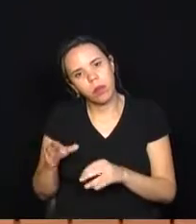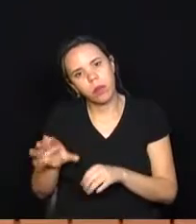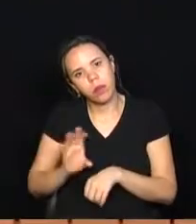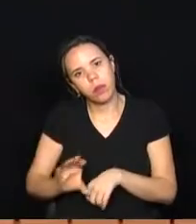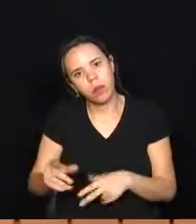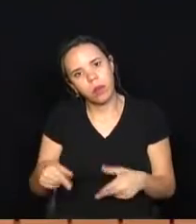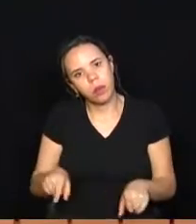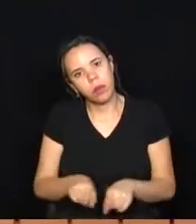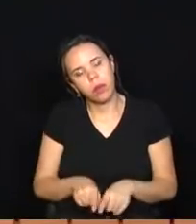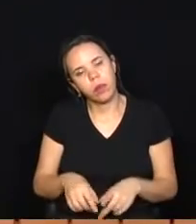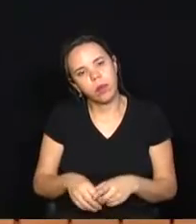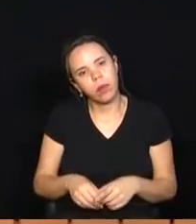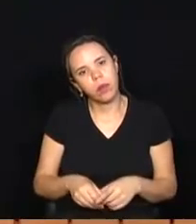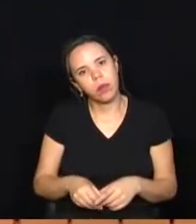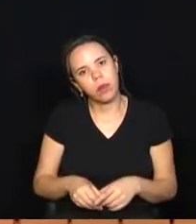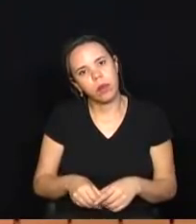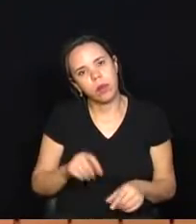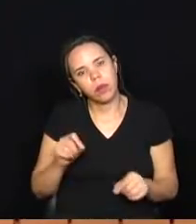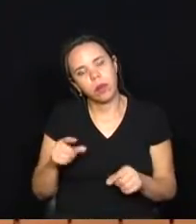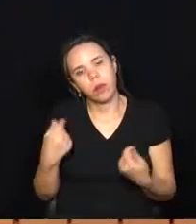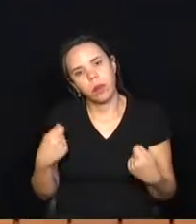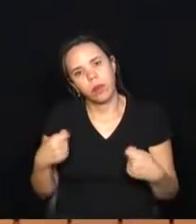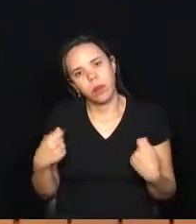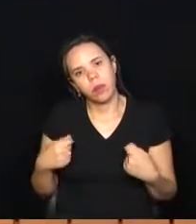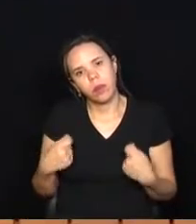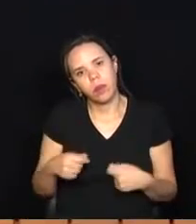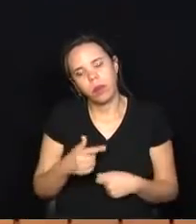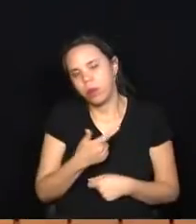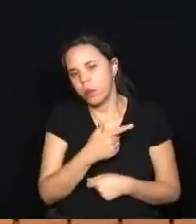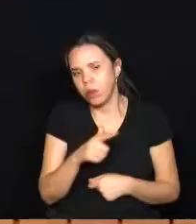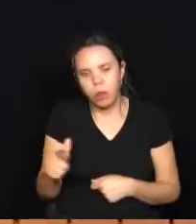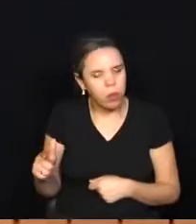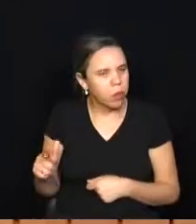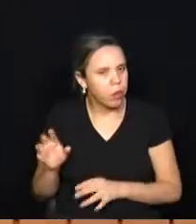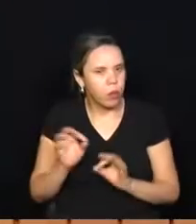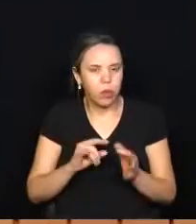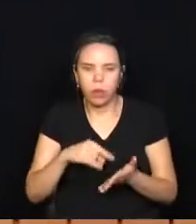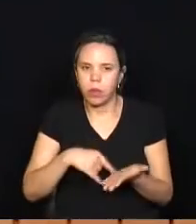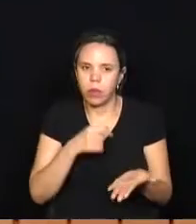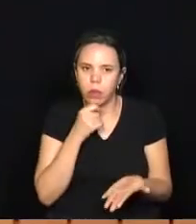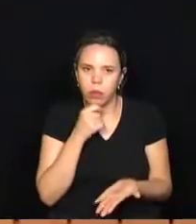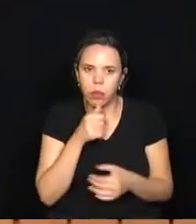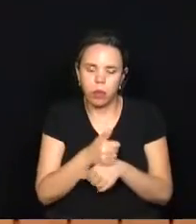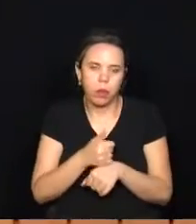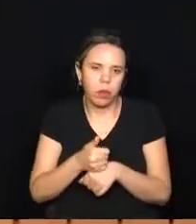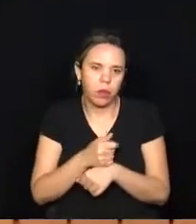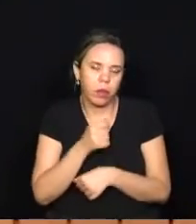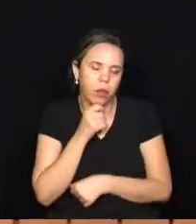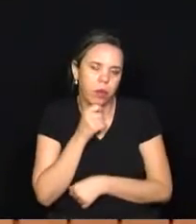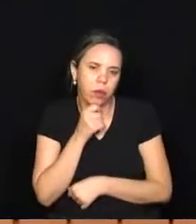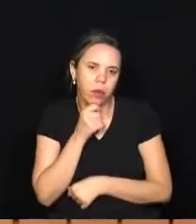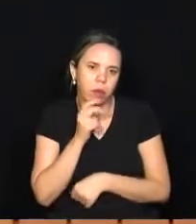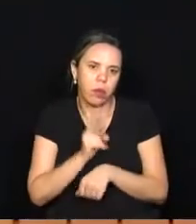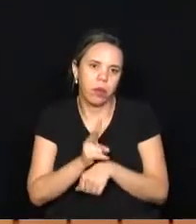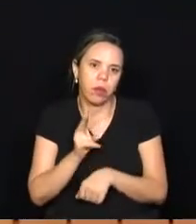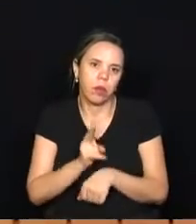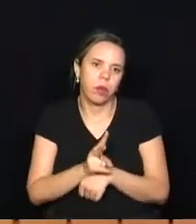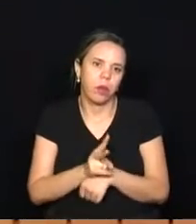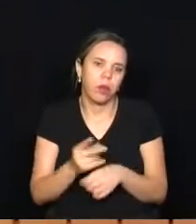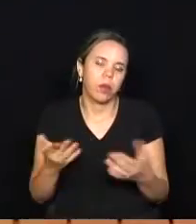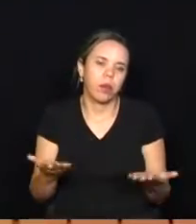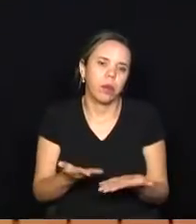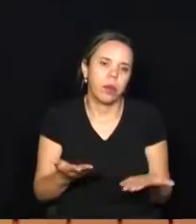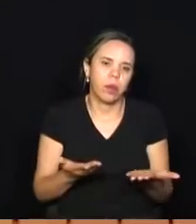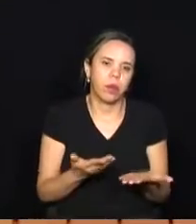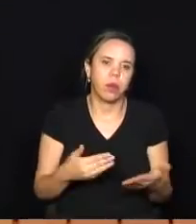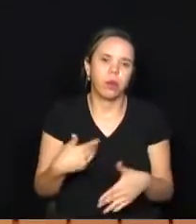cursos também. Então, o que nós precisamos? Não existe a regulamentação da profissão do cuidador hoje em